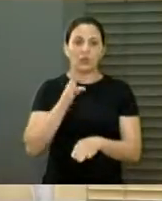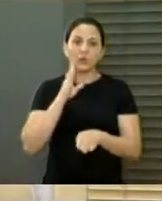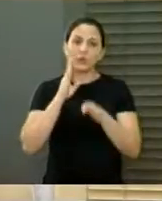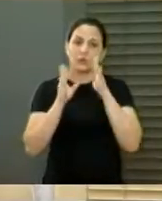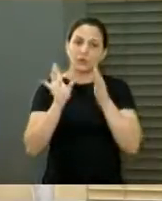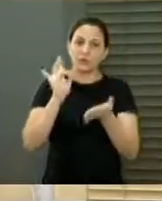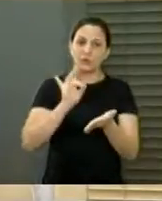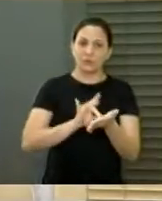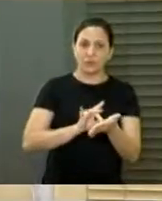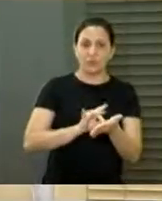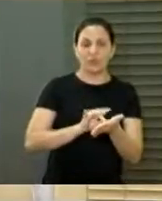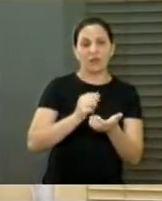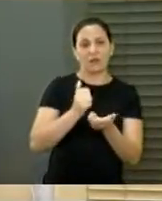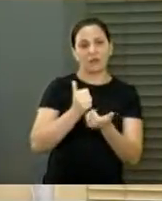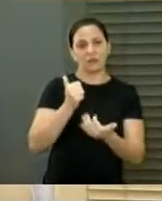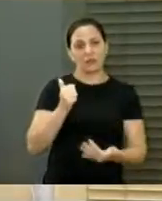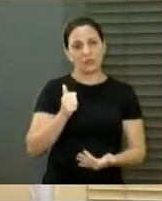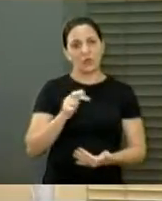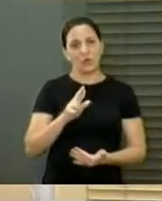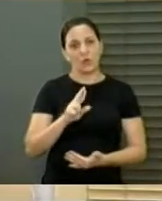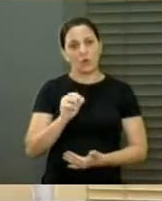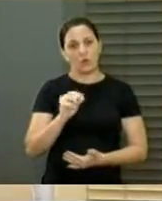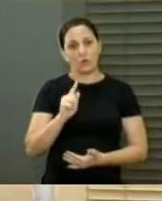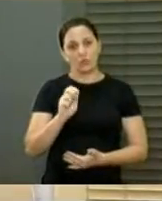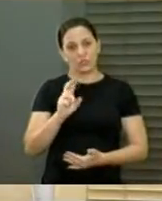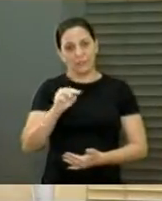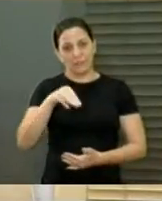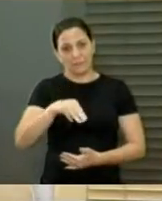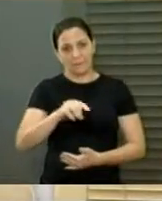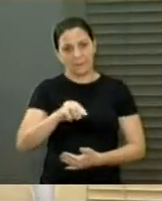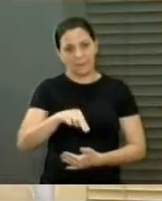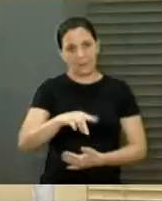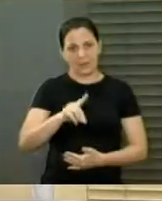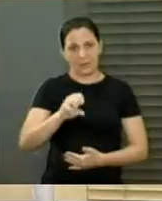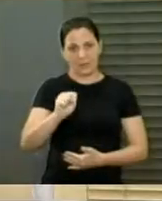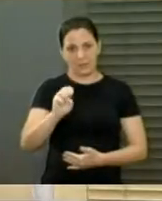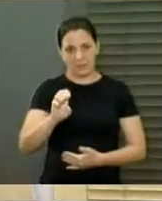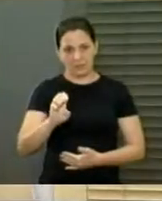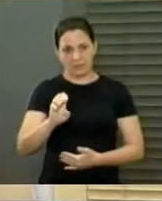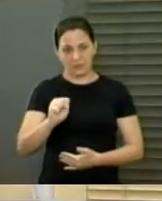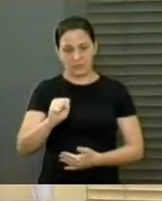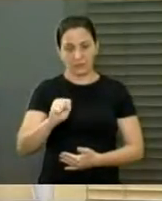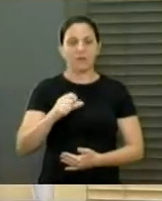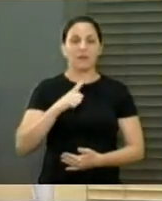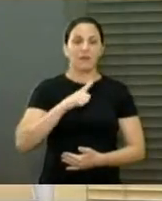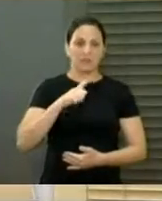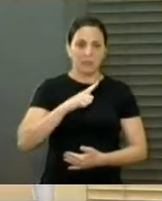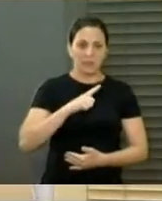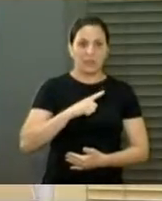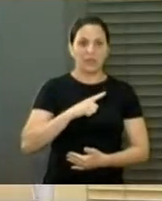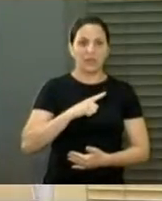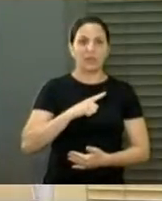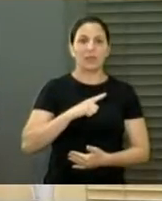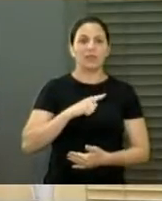oficial, Assessoria Roger Mendes, e temos o site da Câmara, que todos podem acompanhar